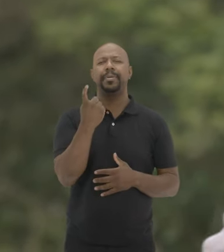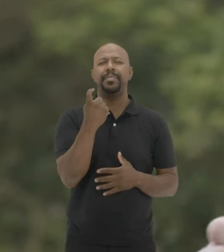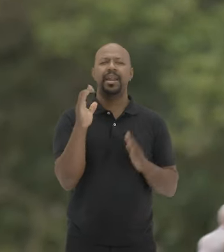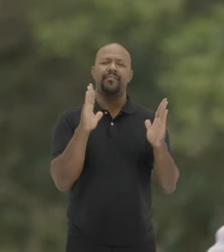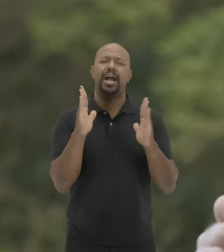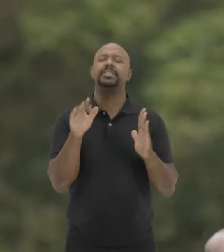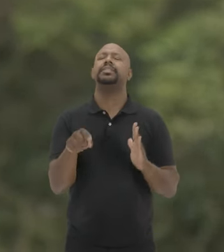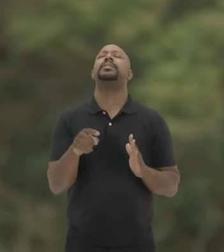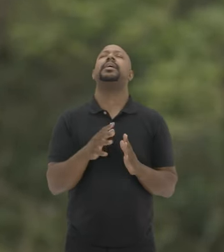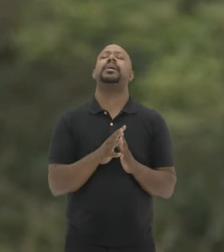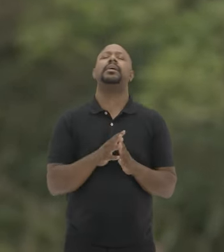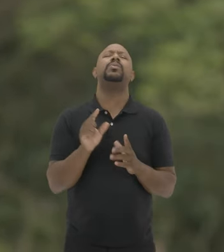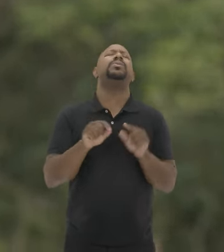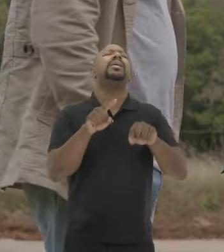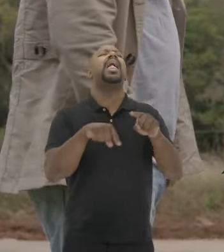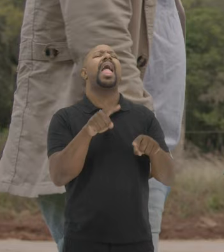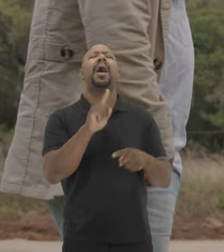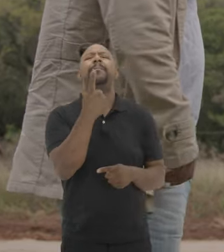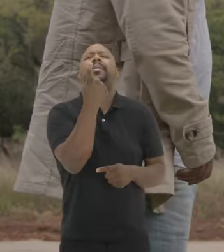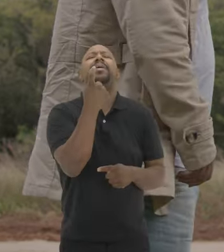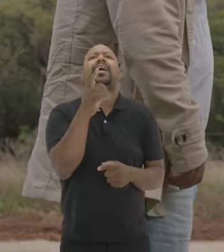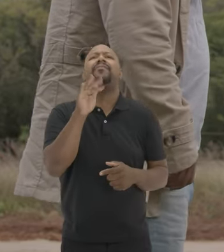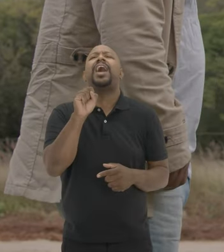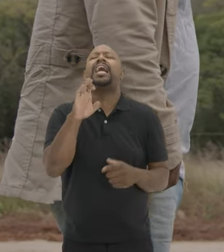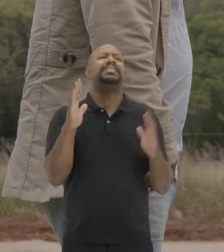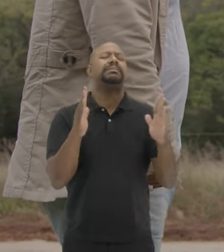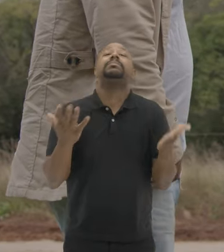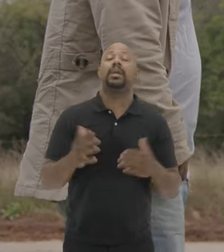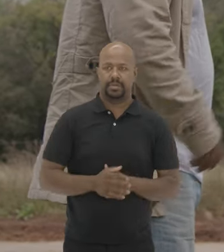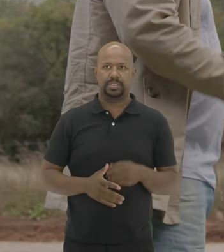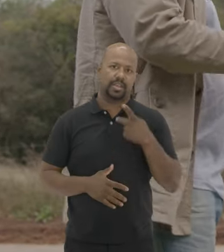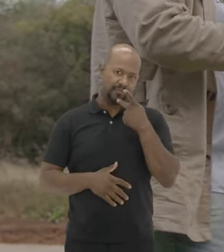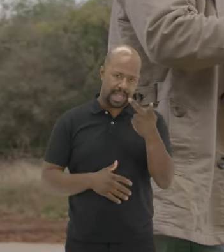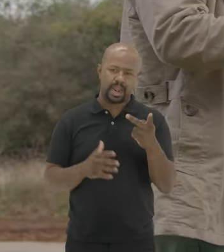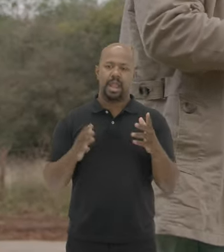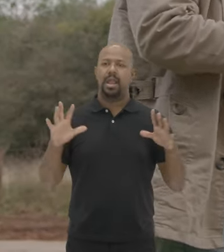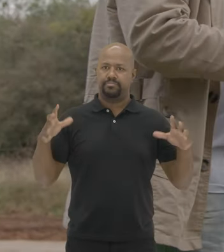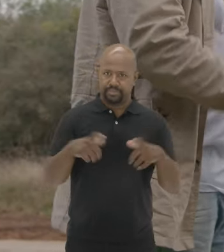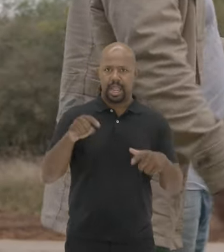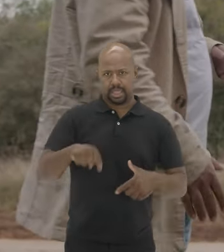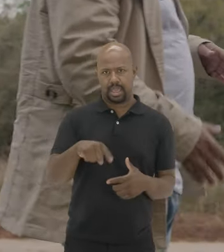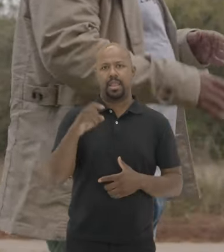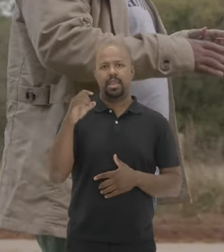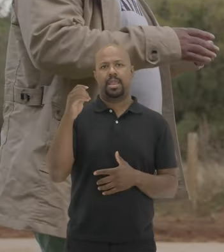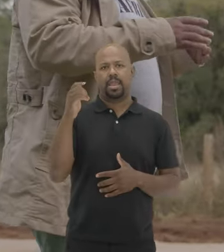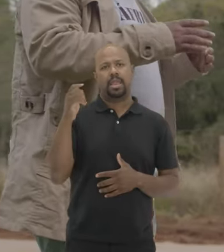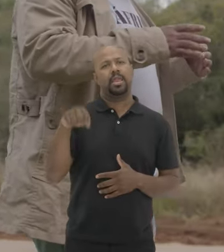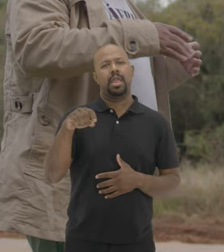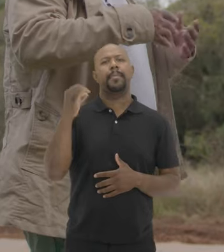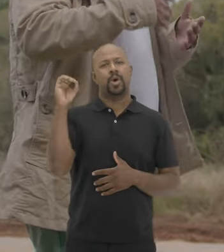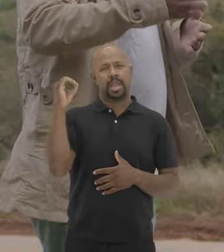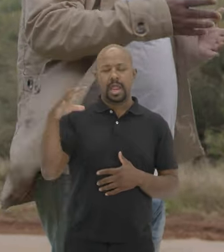primeira fase da redução da primeira fase e o que que é a primeira fase quando a gente fala de reduções aqui no Rio Grande do Sul a gente tem